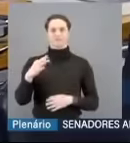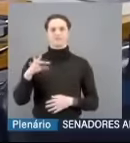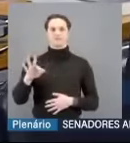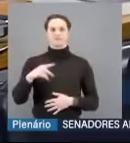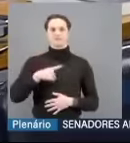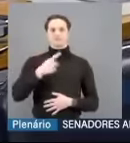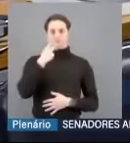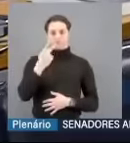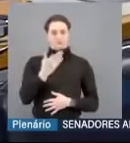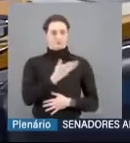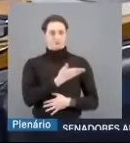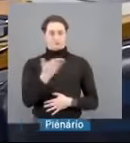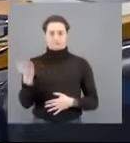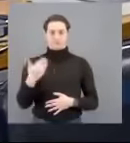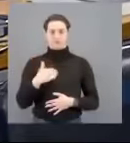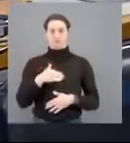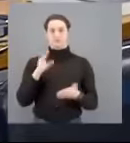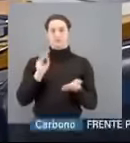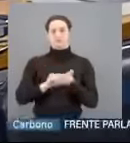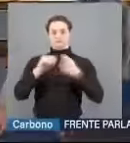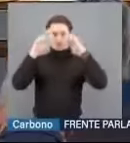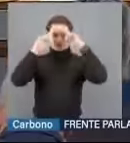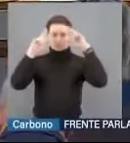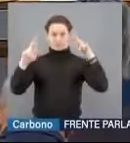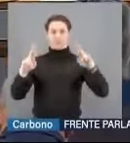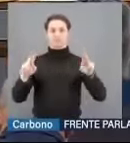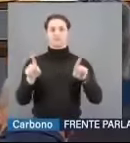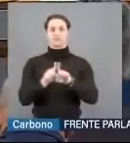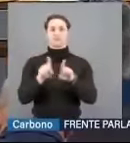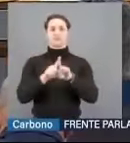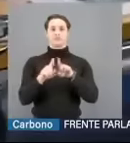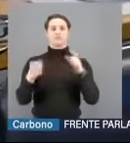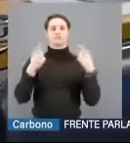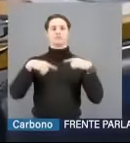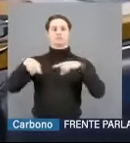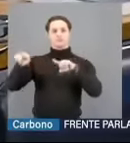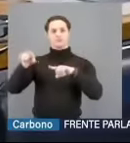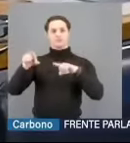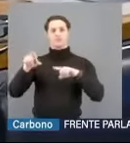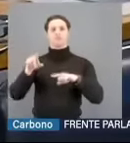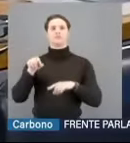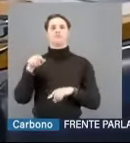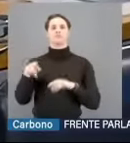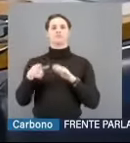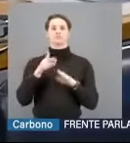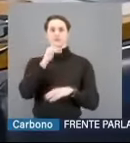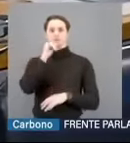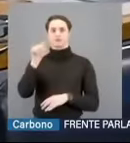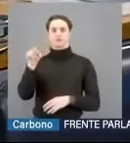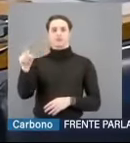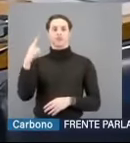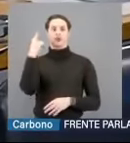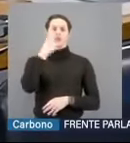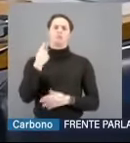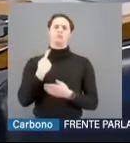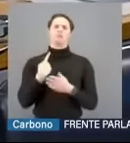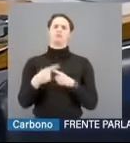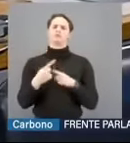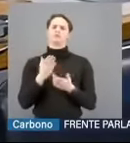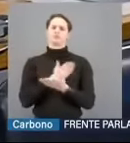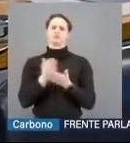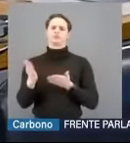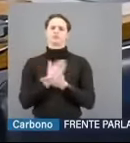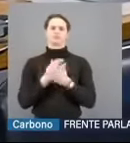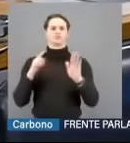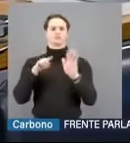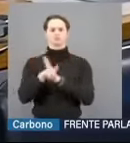isso também. Desrespeitosa a conduta Exatamente. Contra o Supremo Tribunal Federal. Aos advogados, porque não é possível. Foram feitas aqui algumas questões que não tem